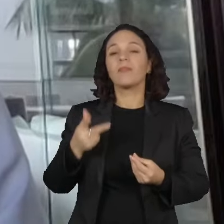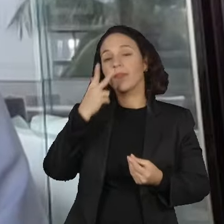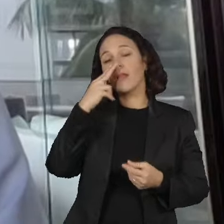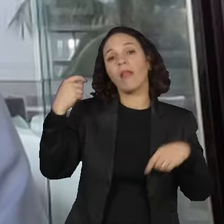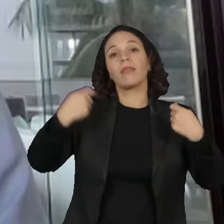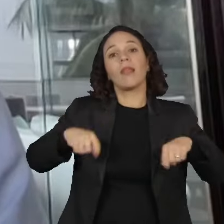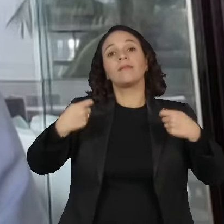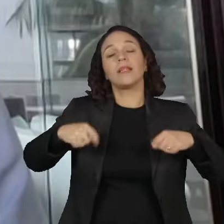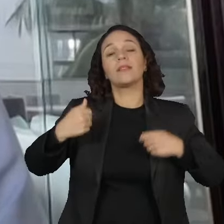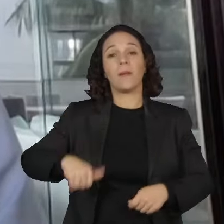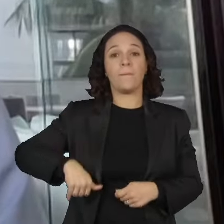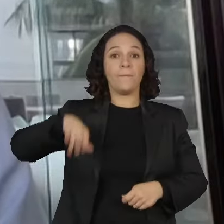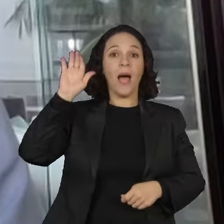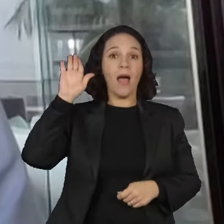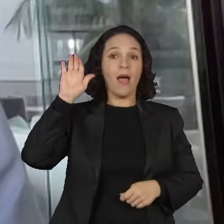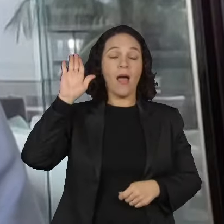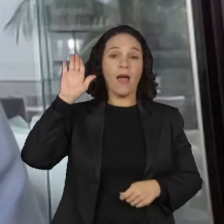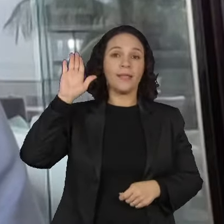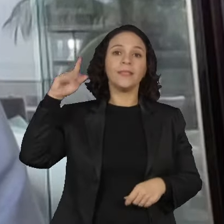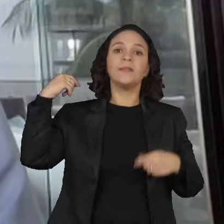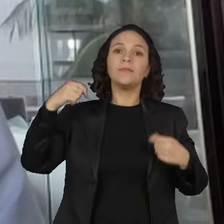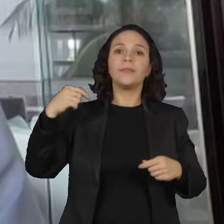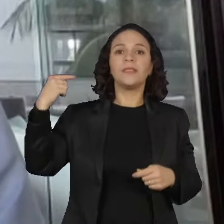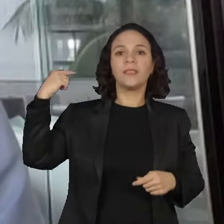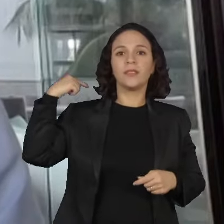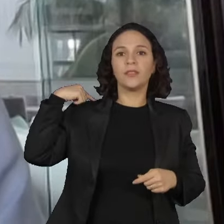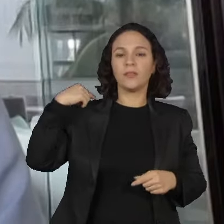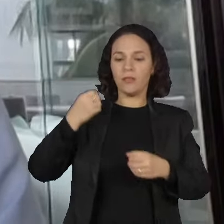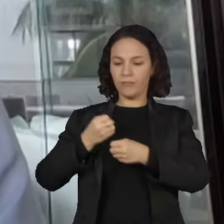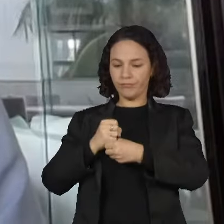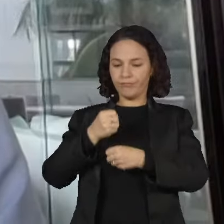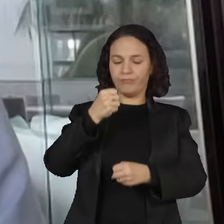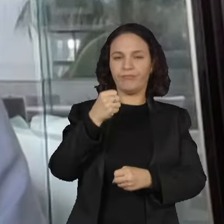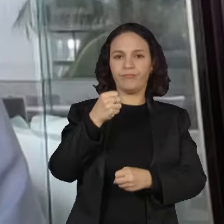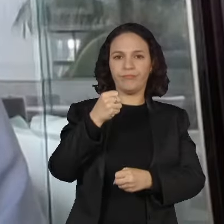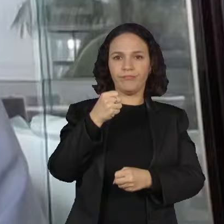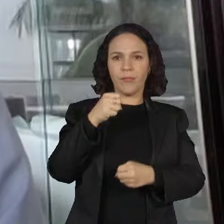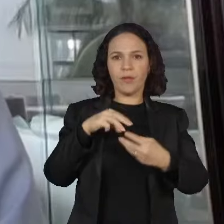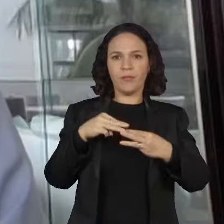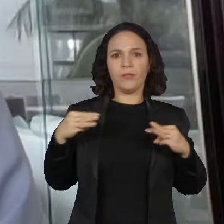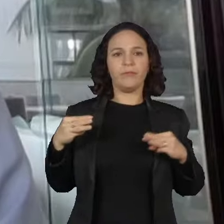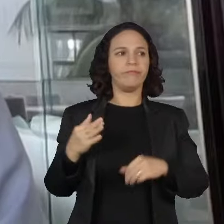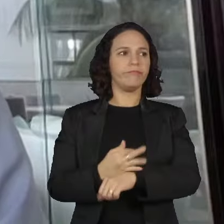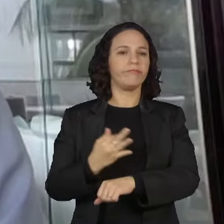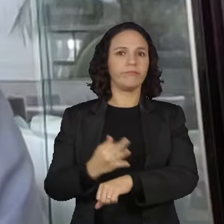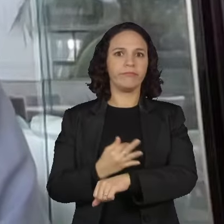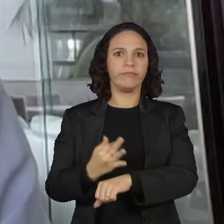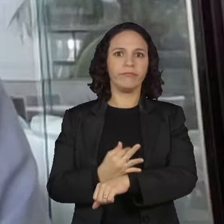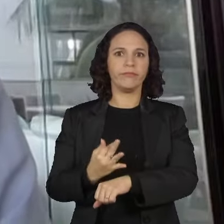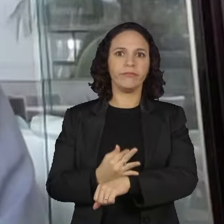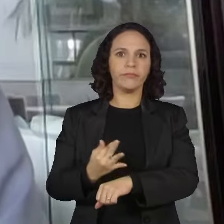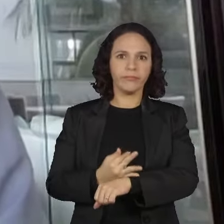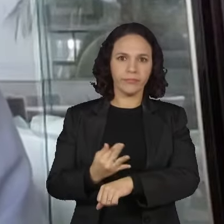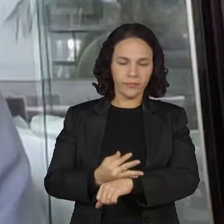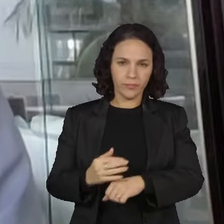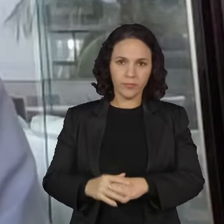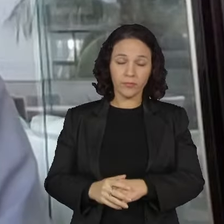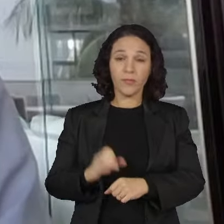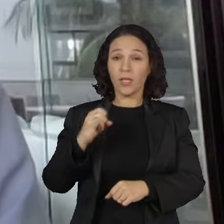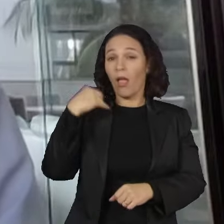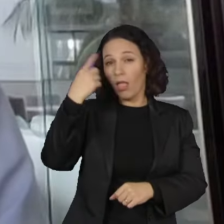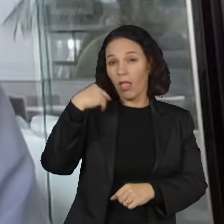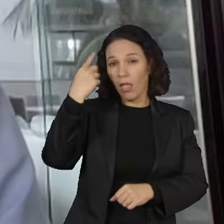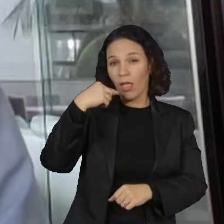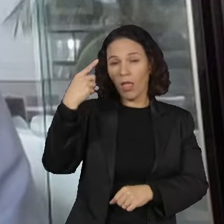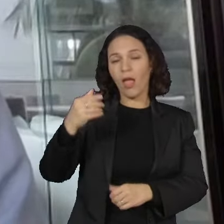necessidade maior da sustentação do tronco pela musculatura. Então, quando você tem um tempo prolongado, ela